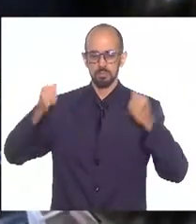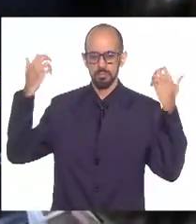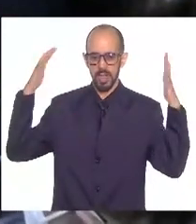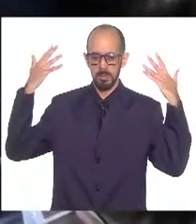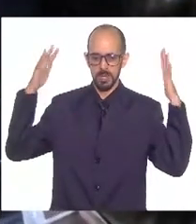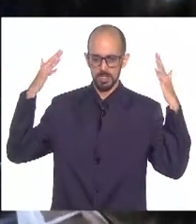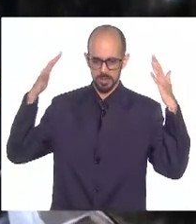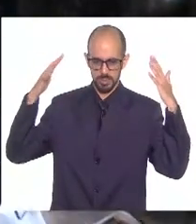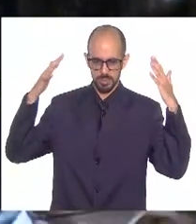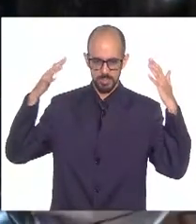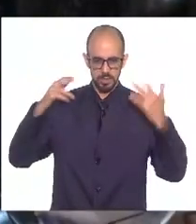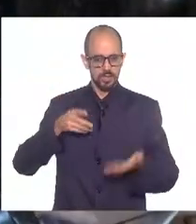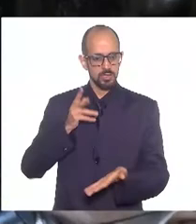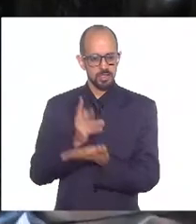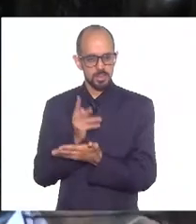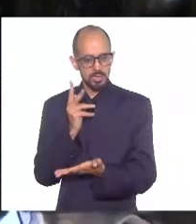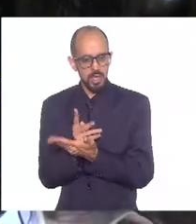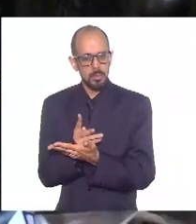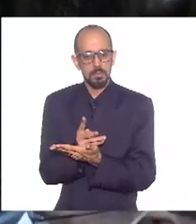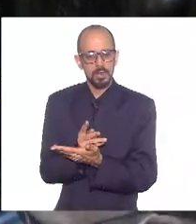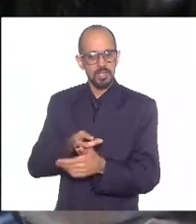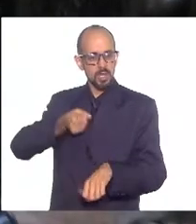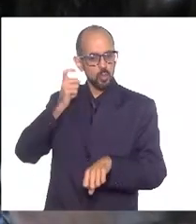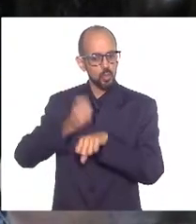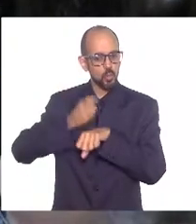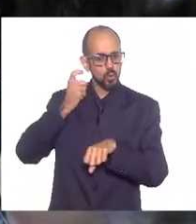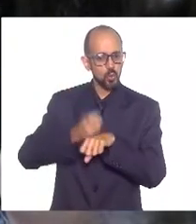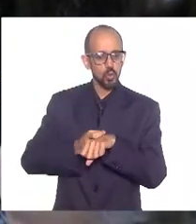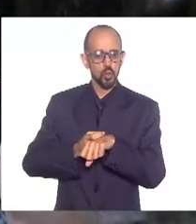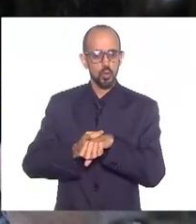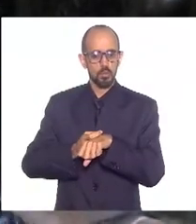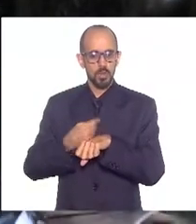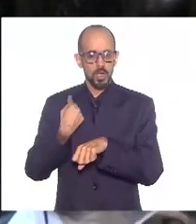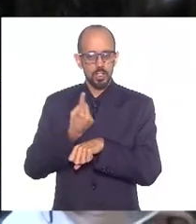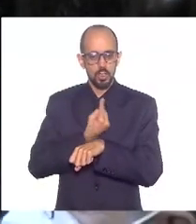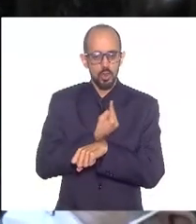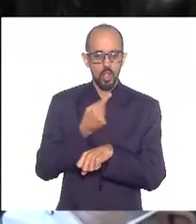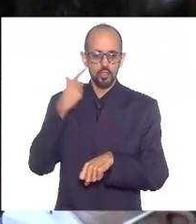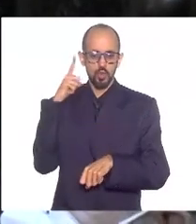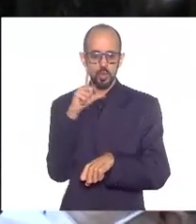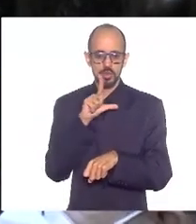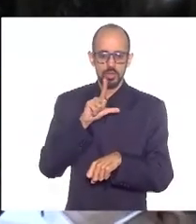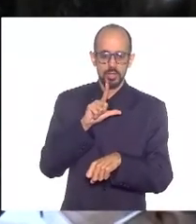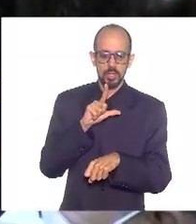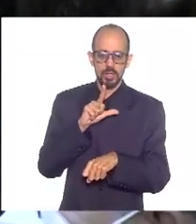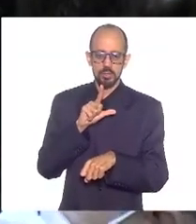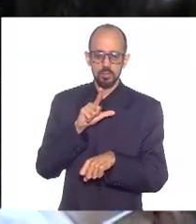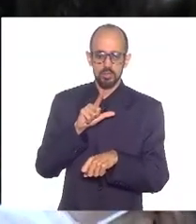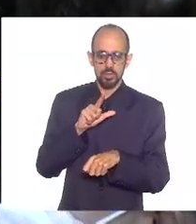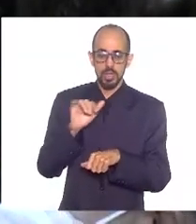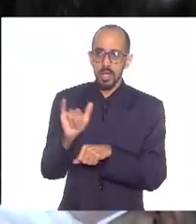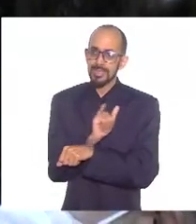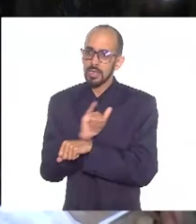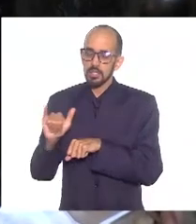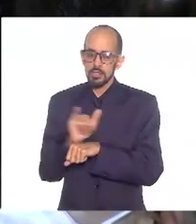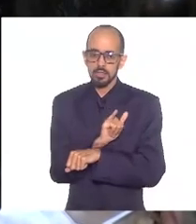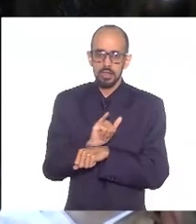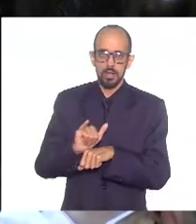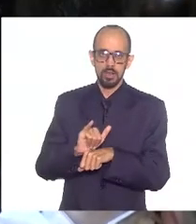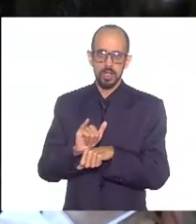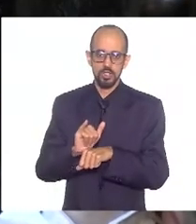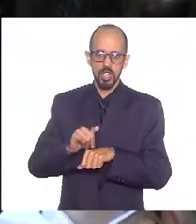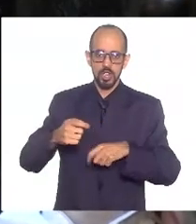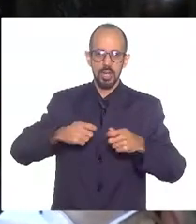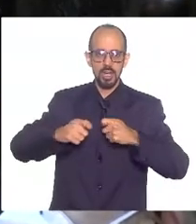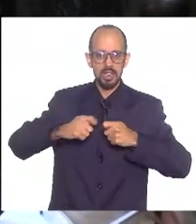Tem sido, às vezes, excessivamente duro, até para que a gente possa ter essa margem de manobra na negociação. E